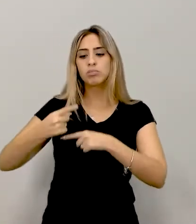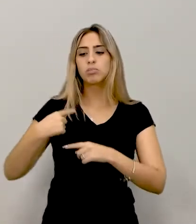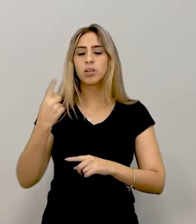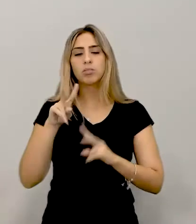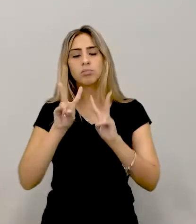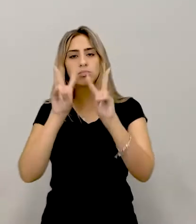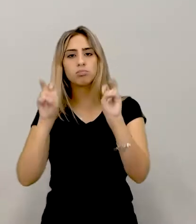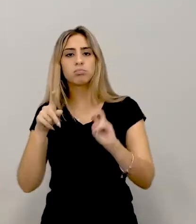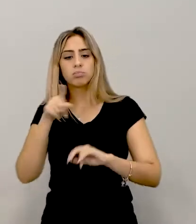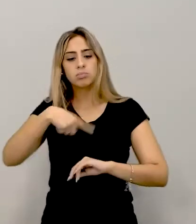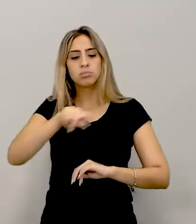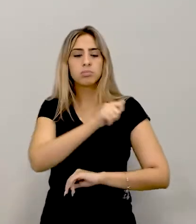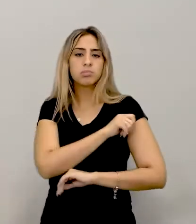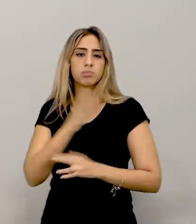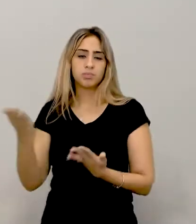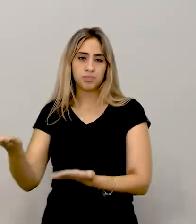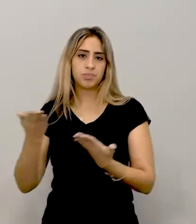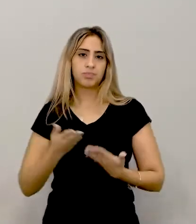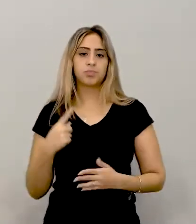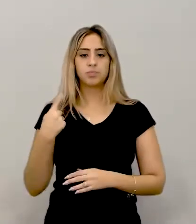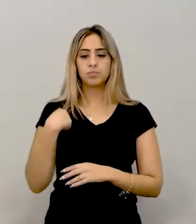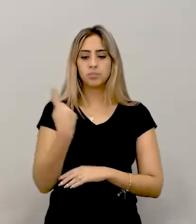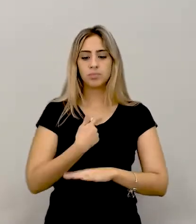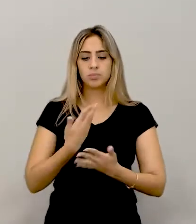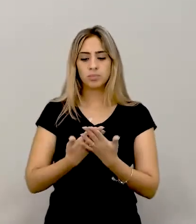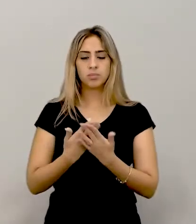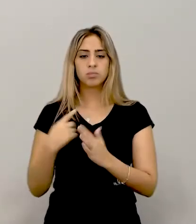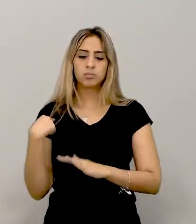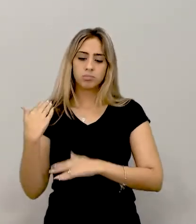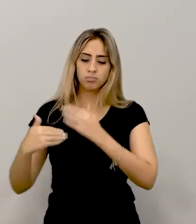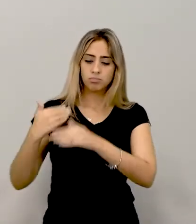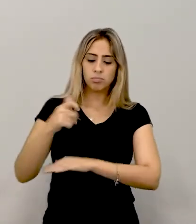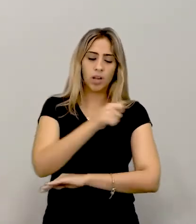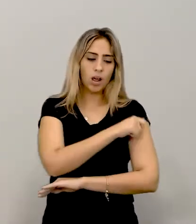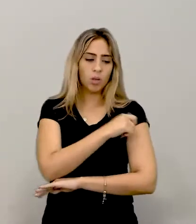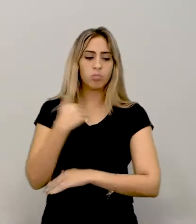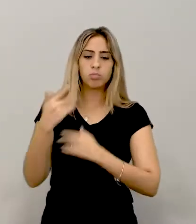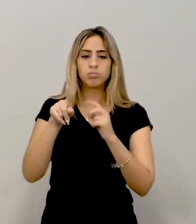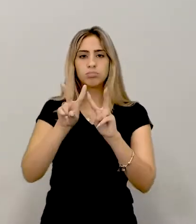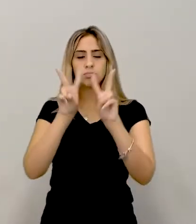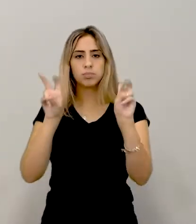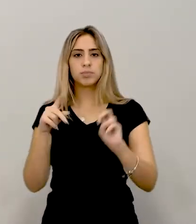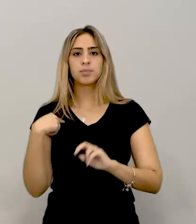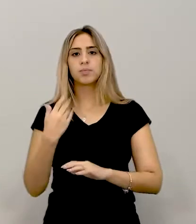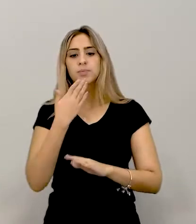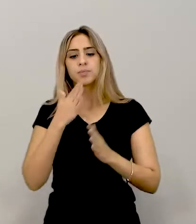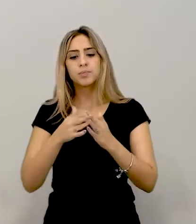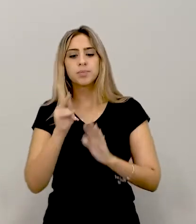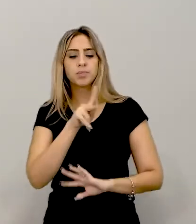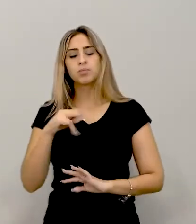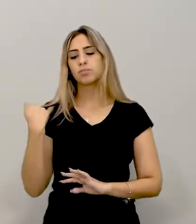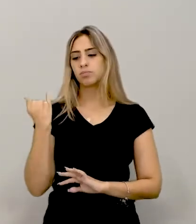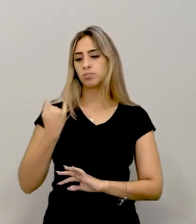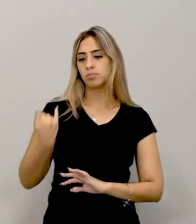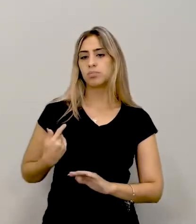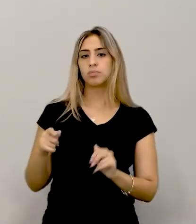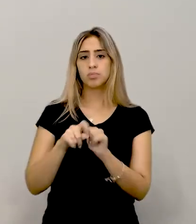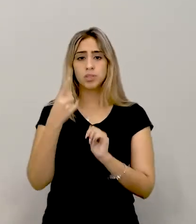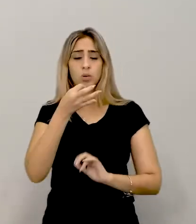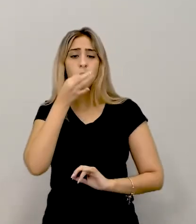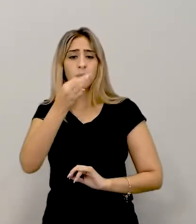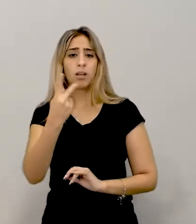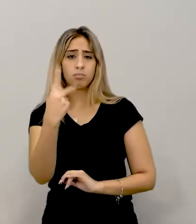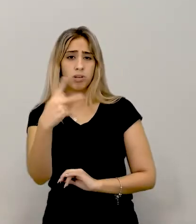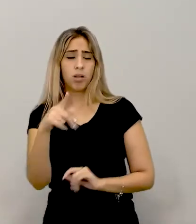que os alunos tragam, os estudantes tragam para nós essa questão. E aí eu vou pedir para a professora Jennifer fazer também o comentário dela